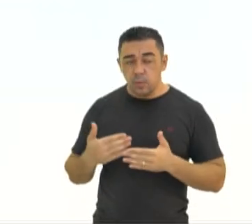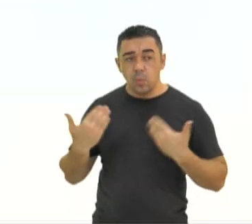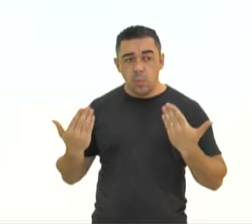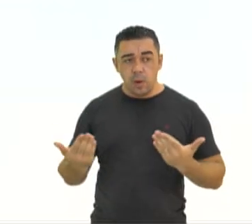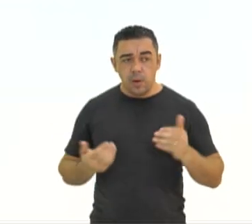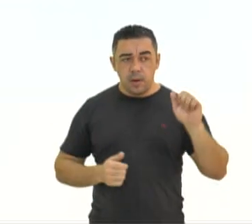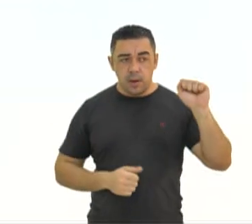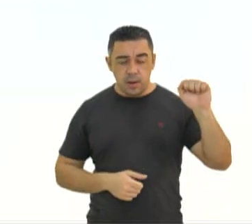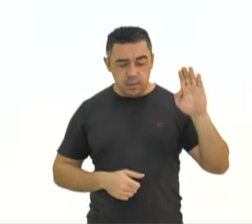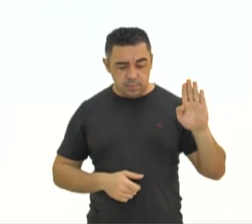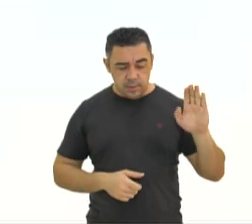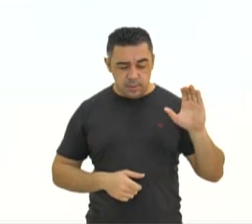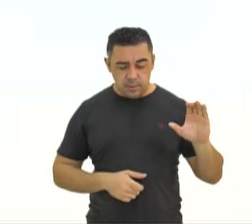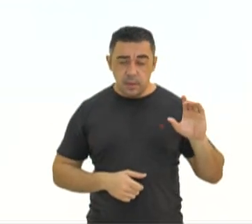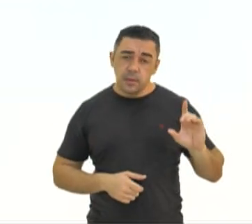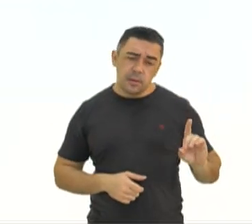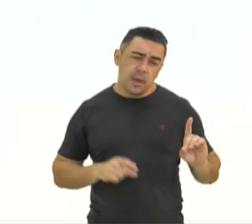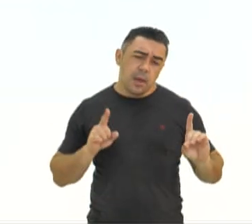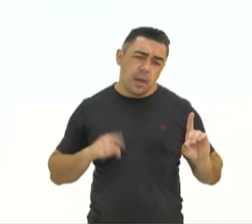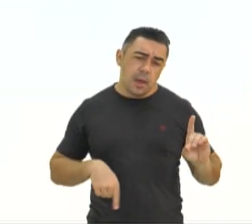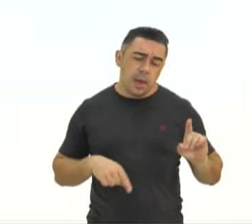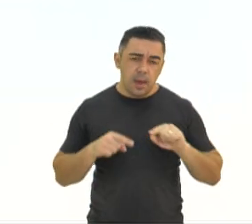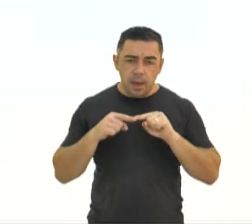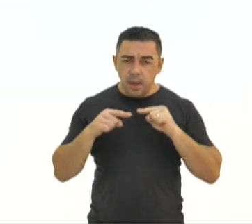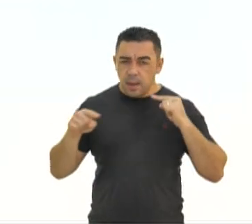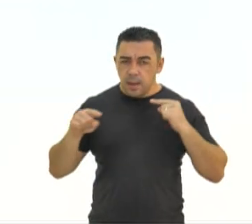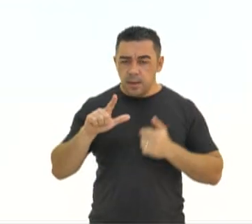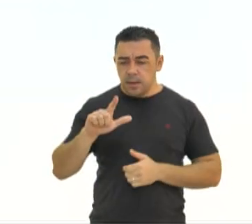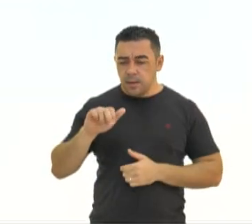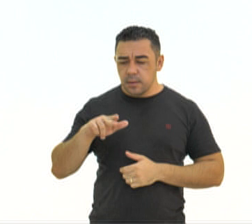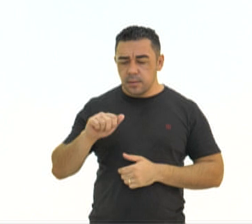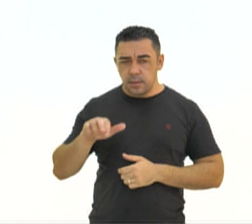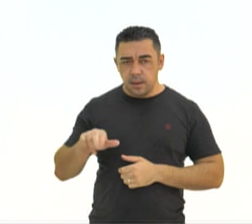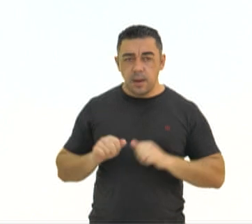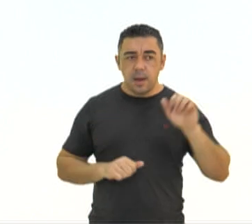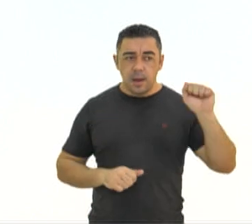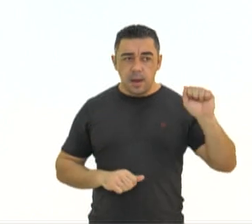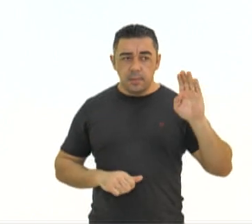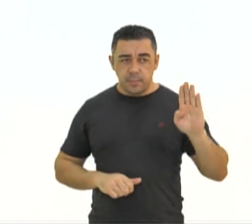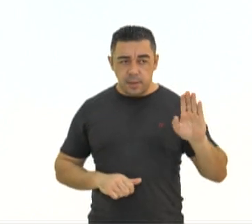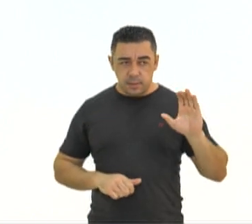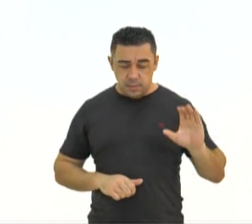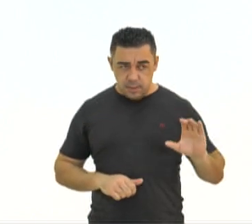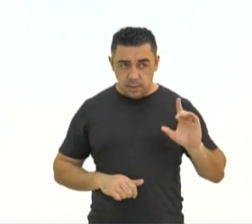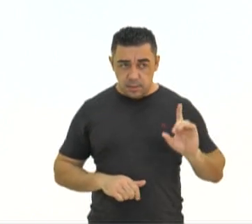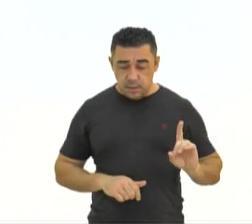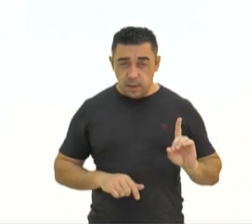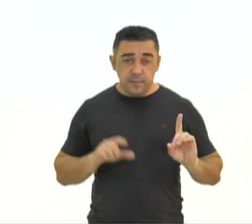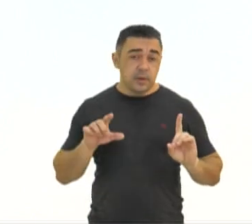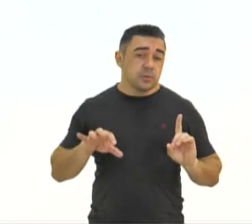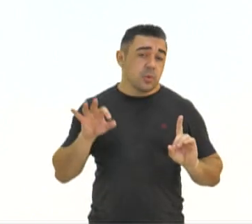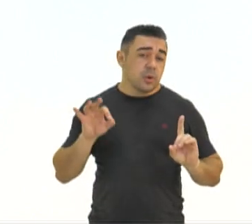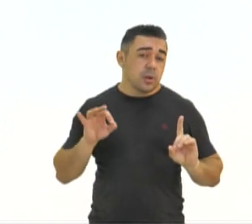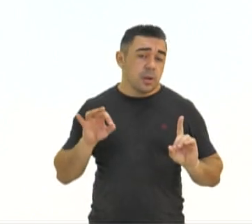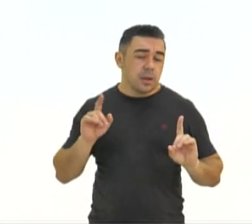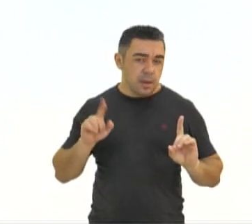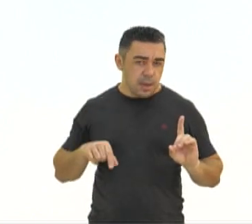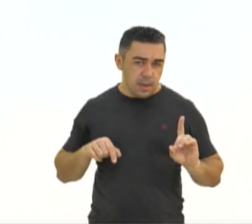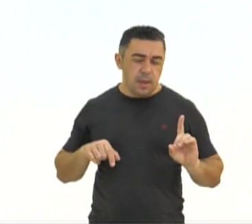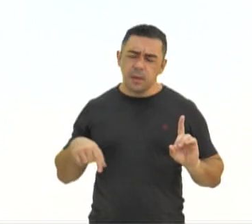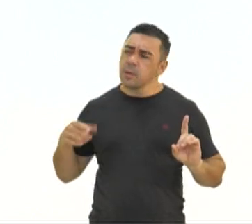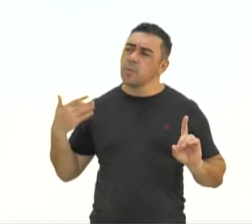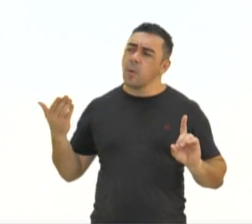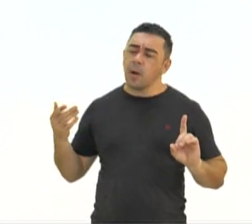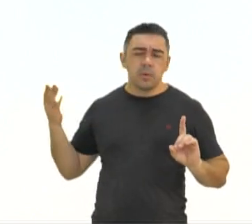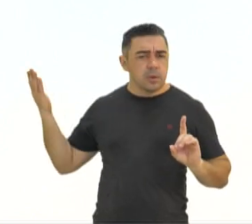seguintes equações é linear? Então você vai olhar aqui para a opção A, B, C e D e vai escolher uma dessas opções e dizer